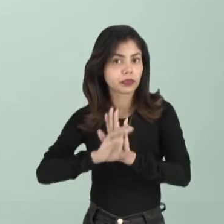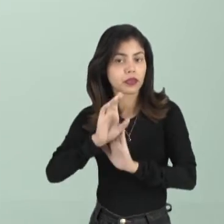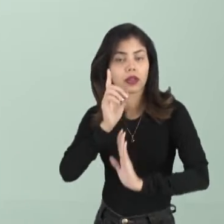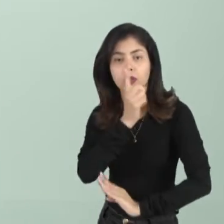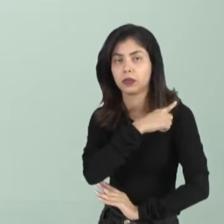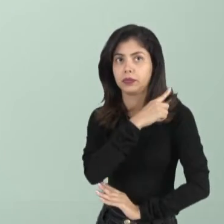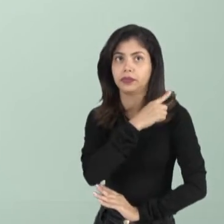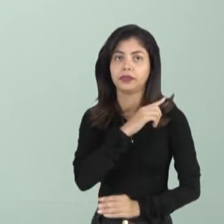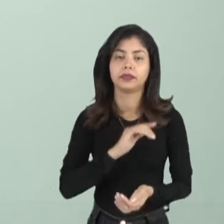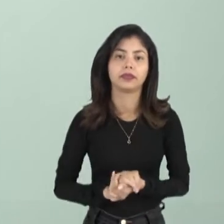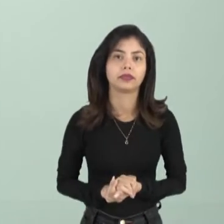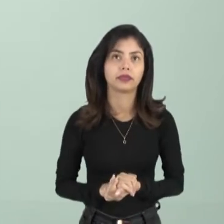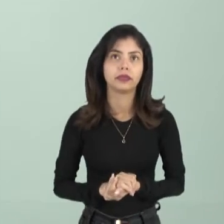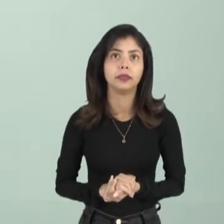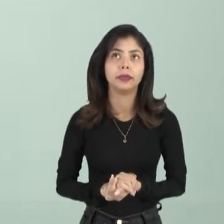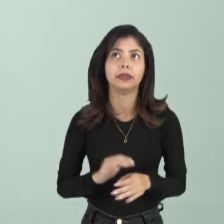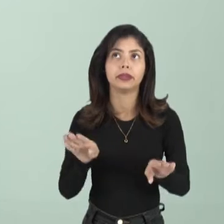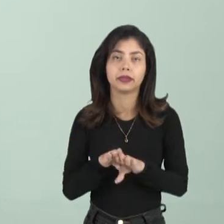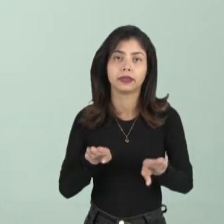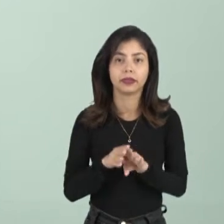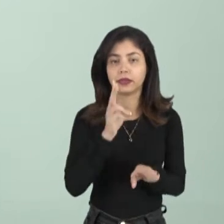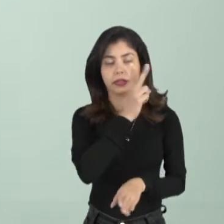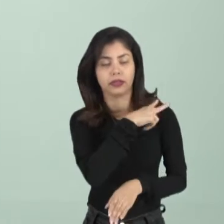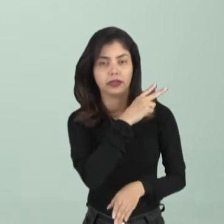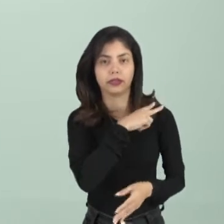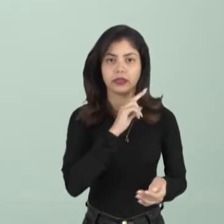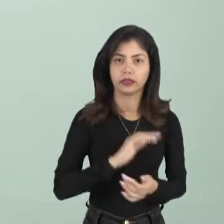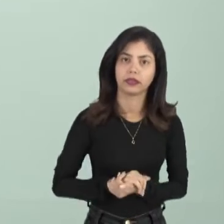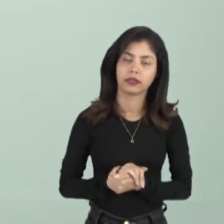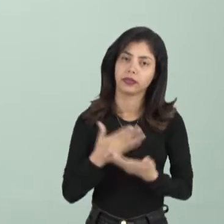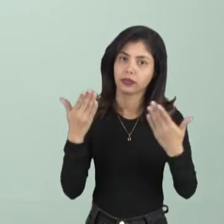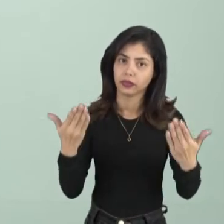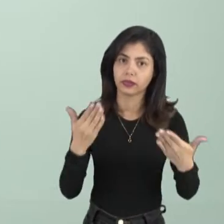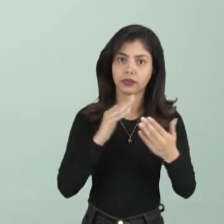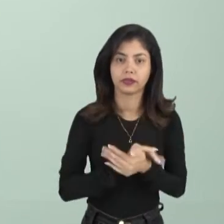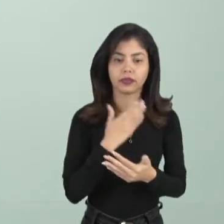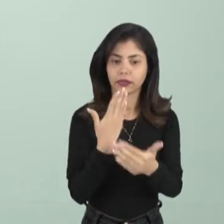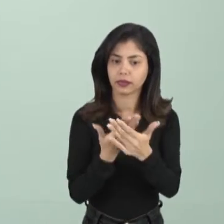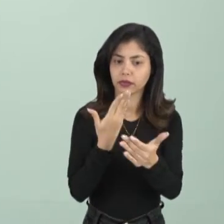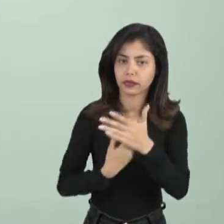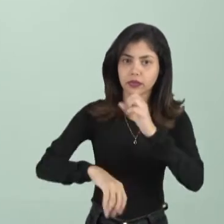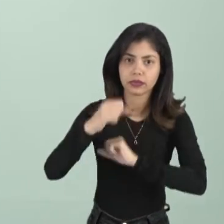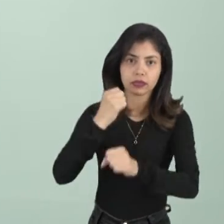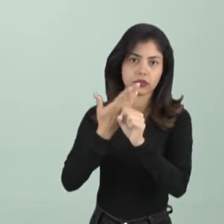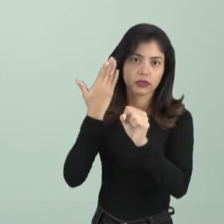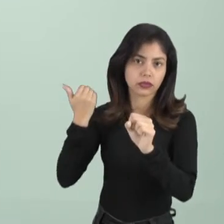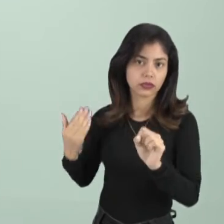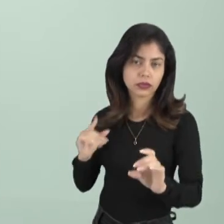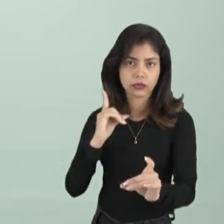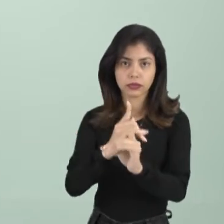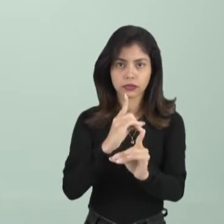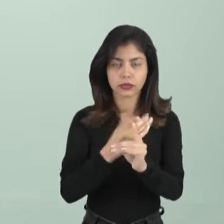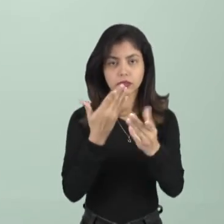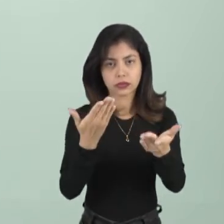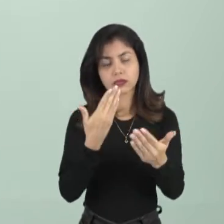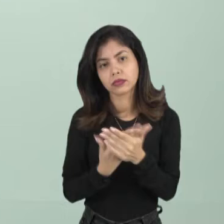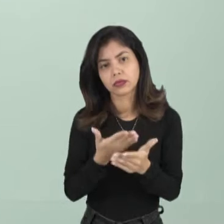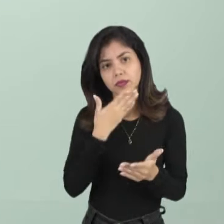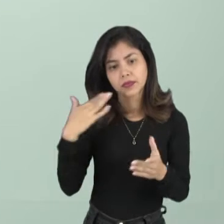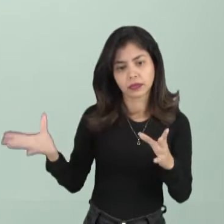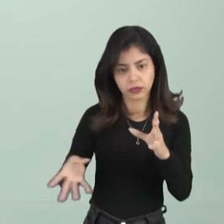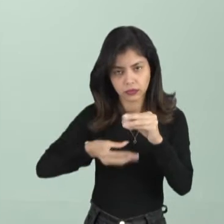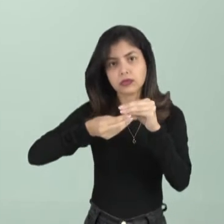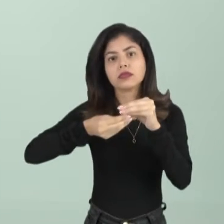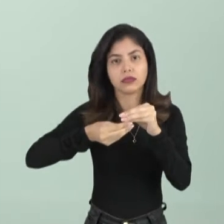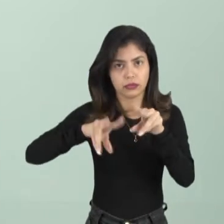do primeiro ano que está sendo nivelado agora no segundo ano. Então é possível que nas aulas do ano passado vocês encontrem aí uma aula mais